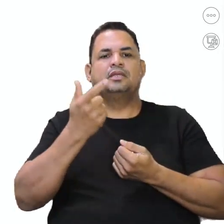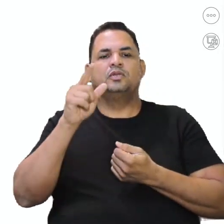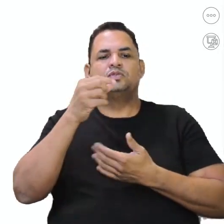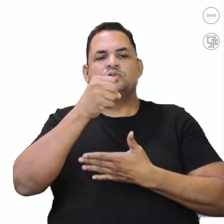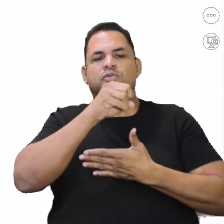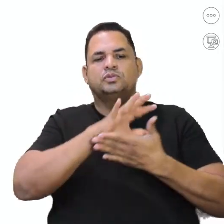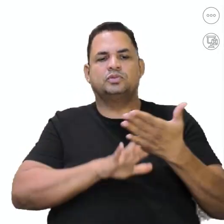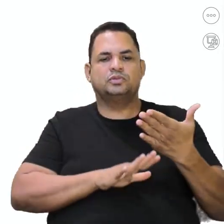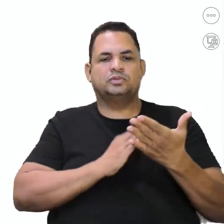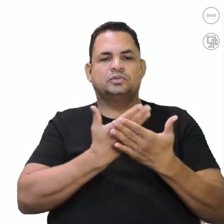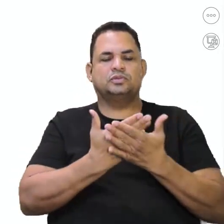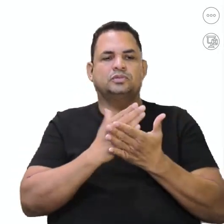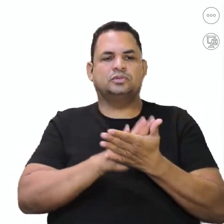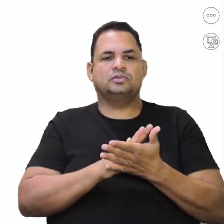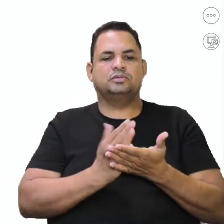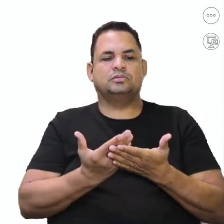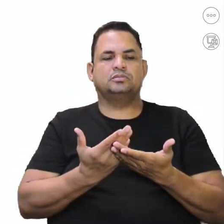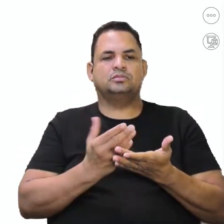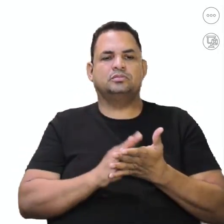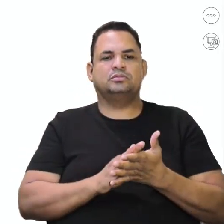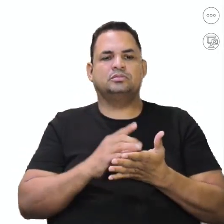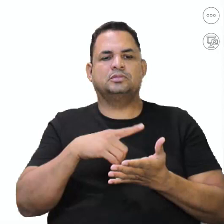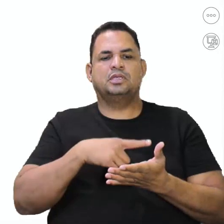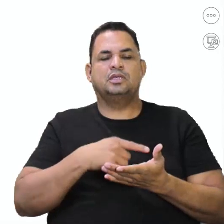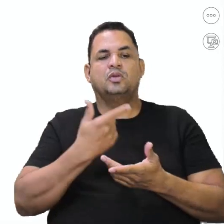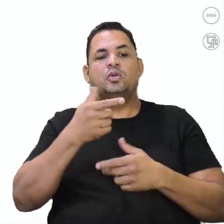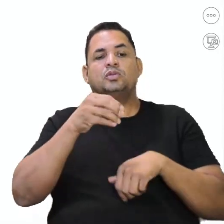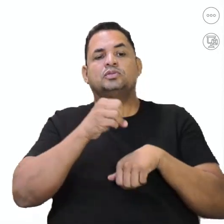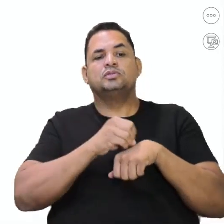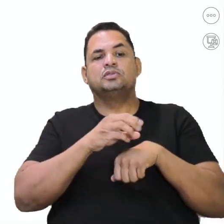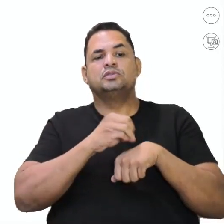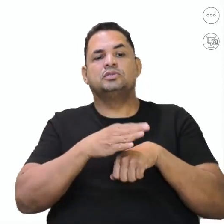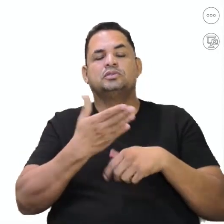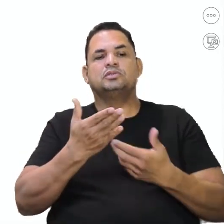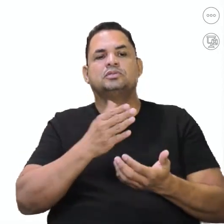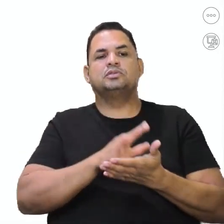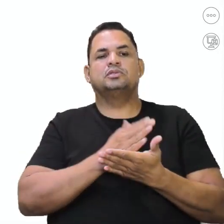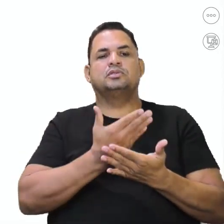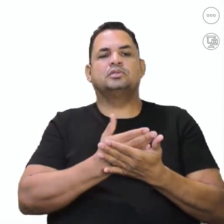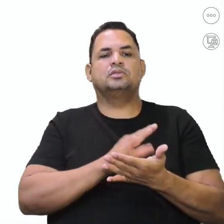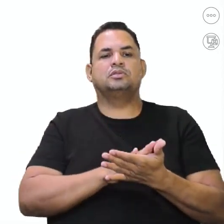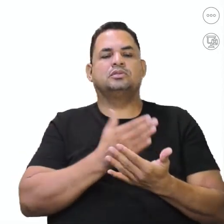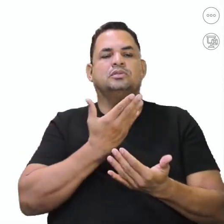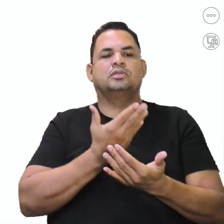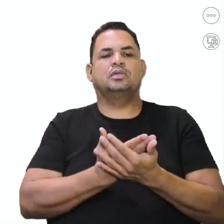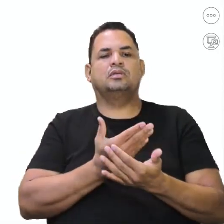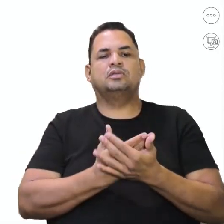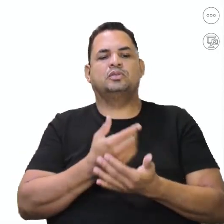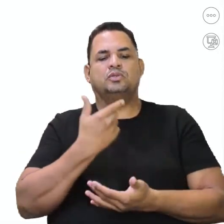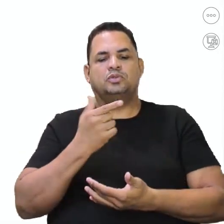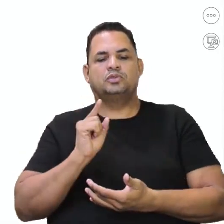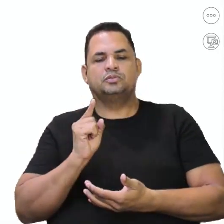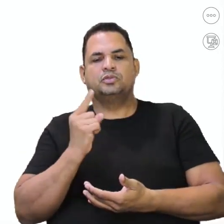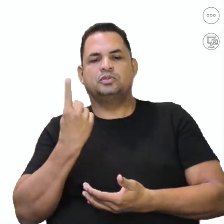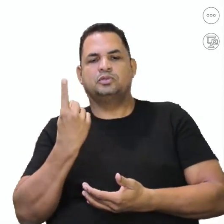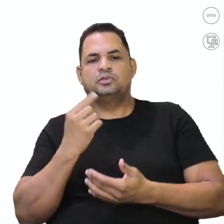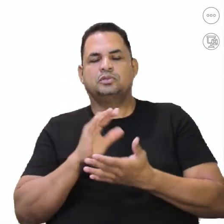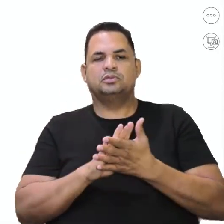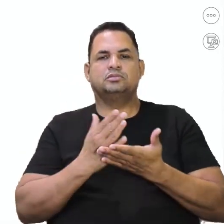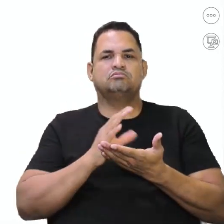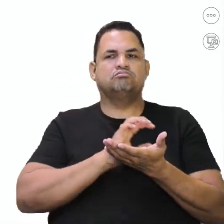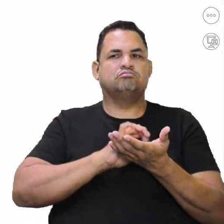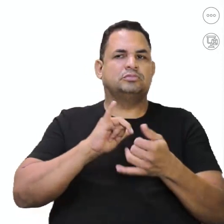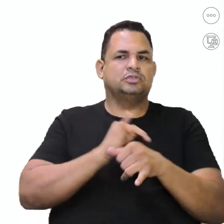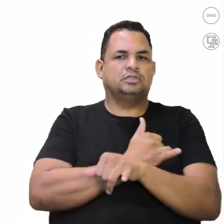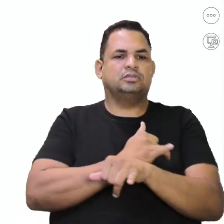questões de interpretação. Nós vamos dar outras dicas aqui de interpretação na aula 2.1 de estratégias de